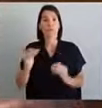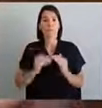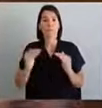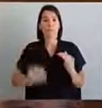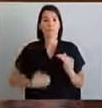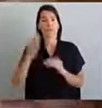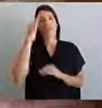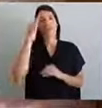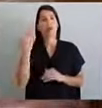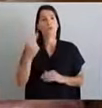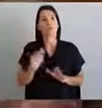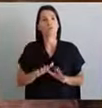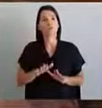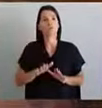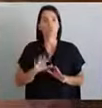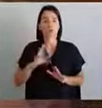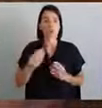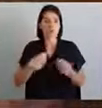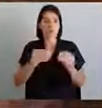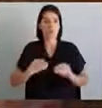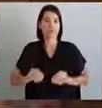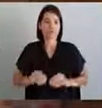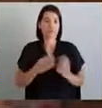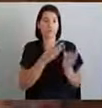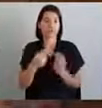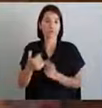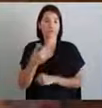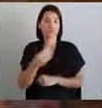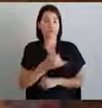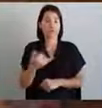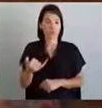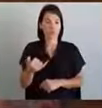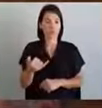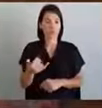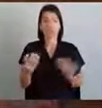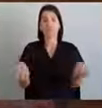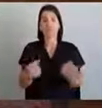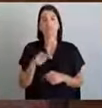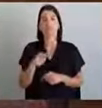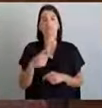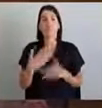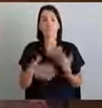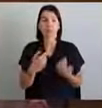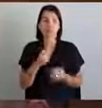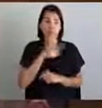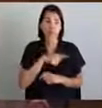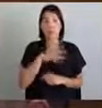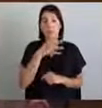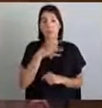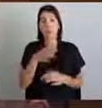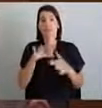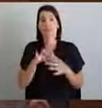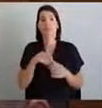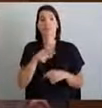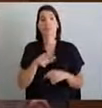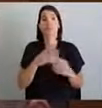na altura da elaboração das GOPs e do orçamento para 2022. Podia discorrer uma vez mais sobre as debilidades na